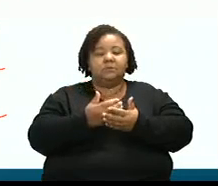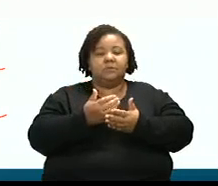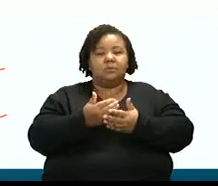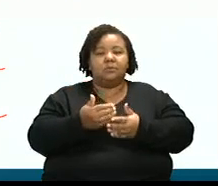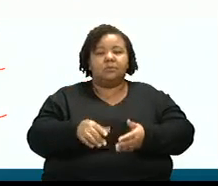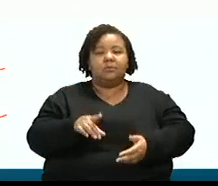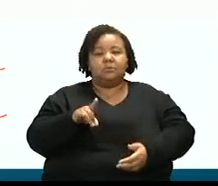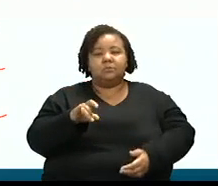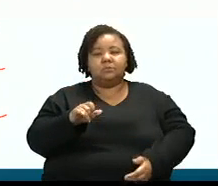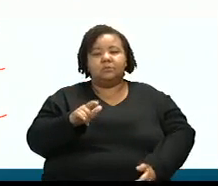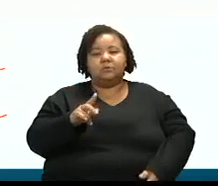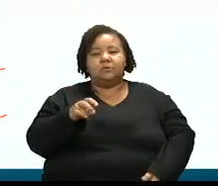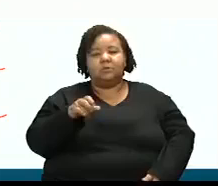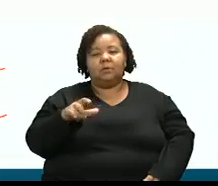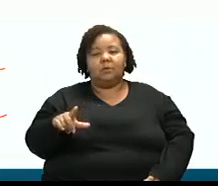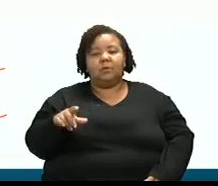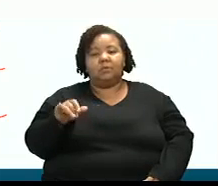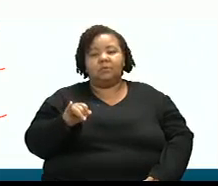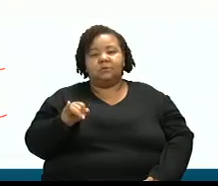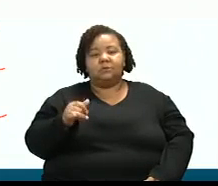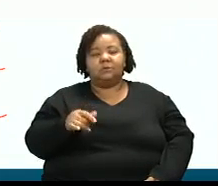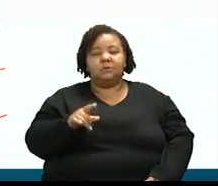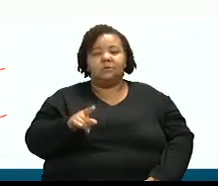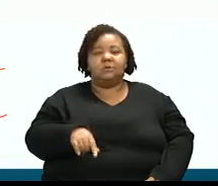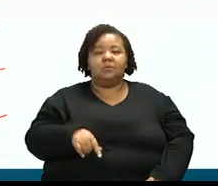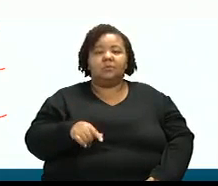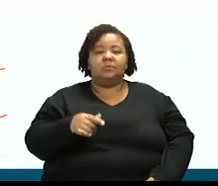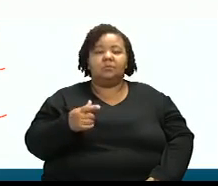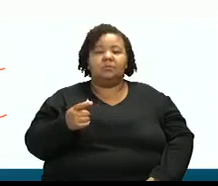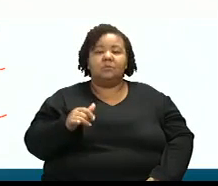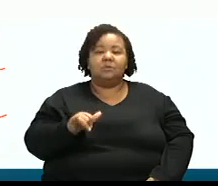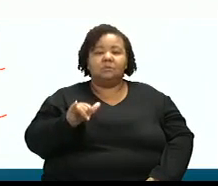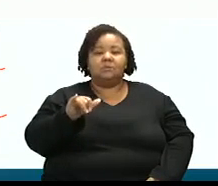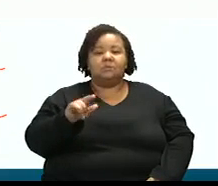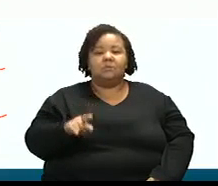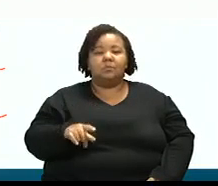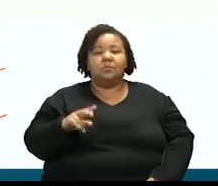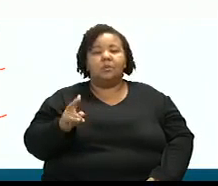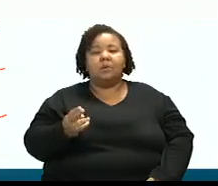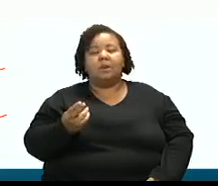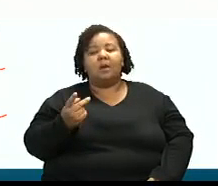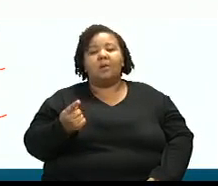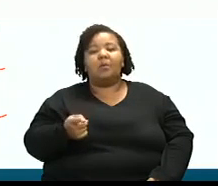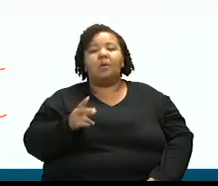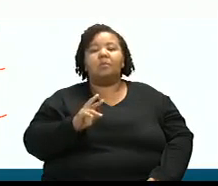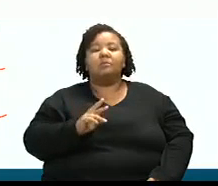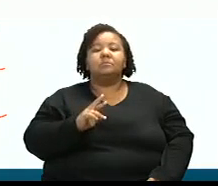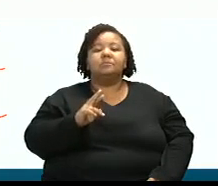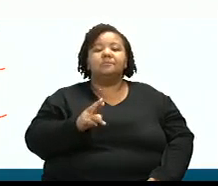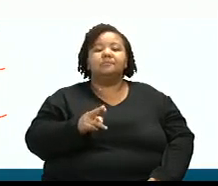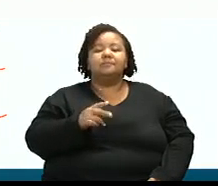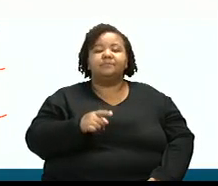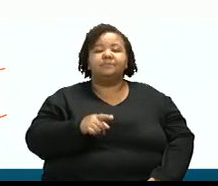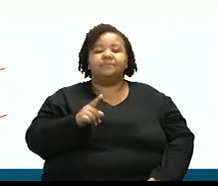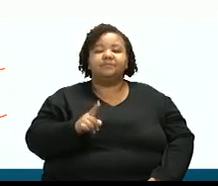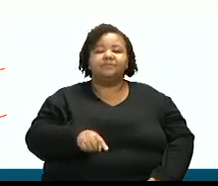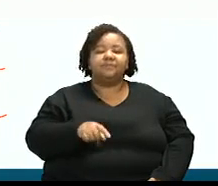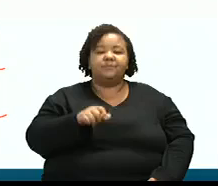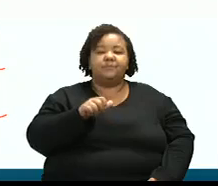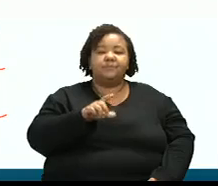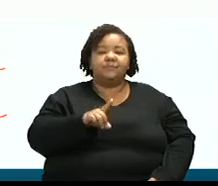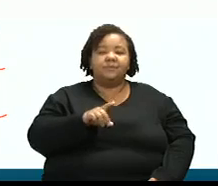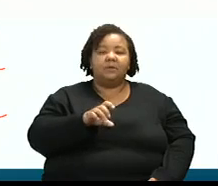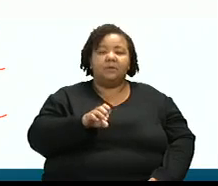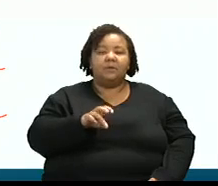diagonal, de i com derivada em relação a y com h, qual que é o resultado desse produto? É a